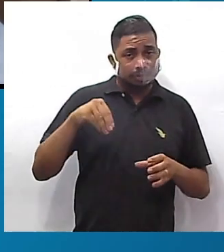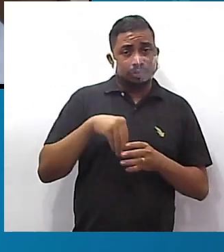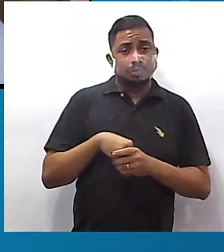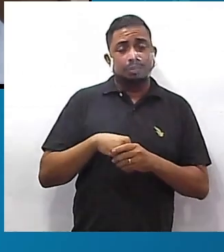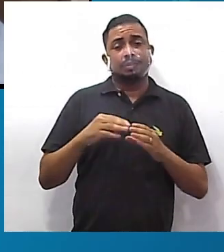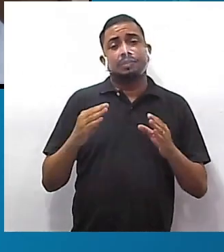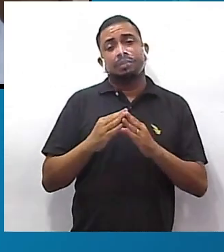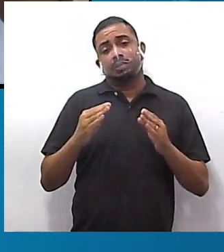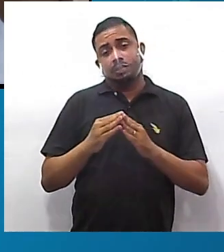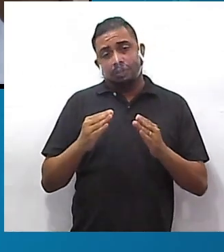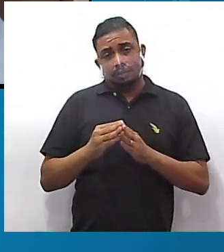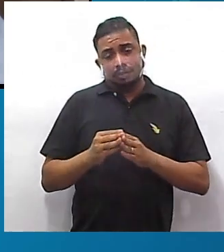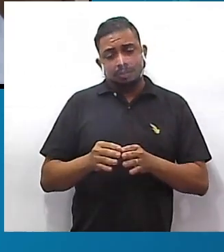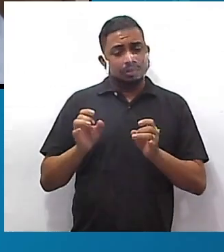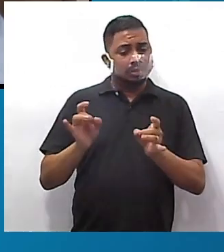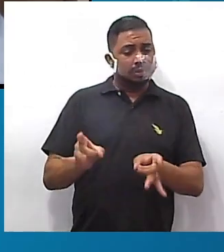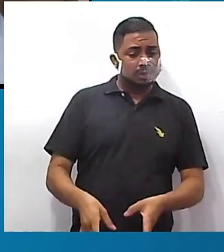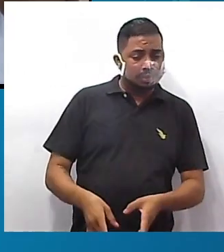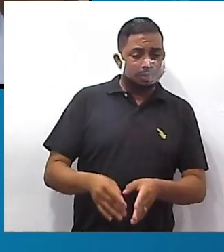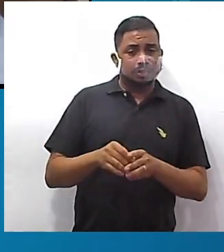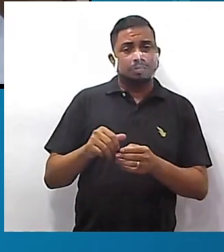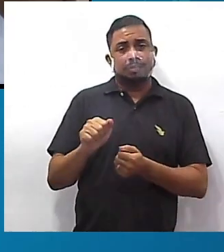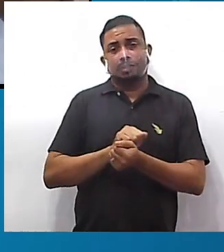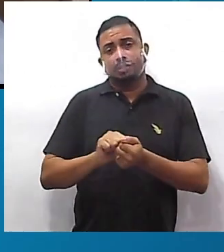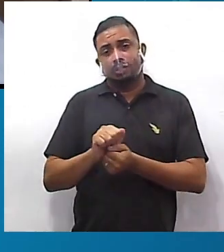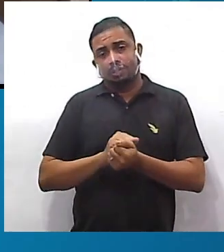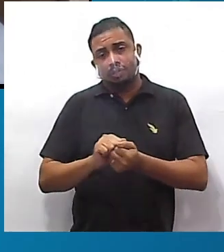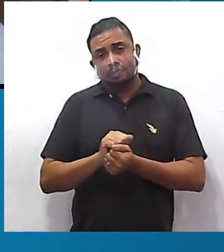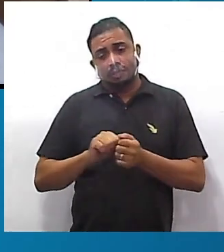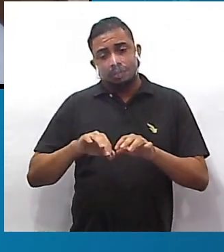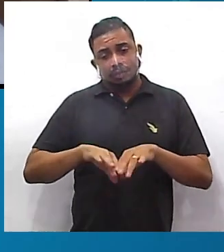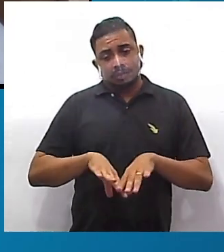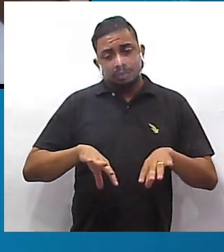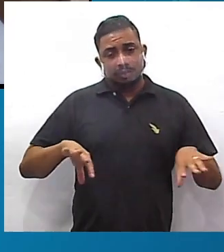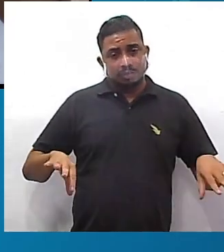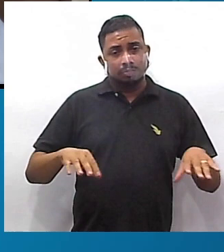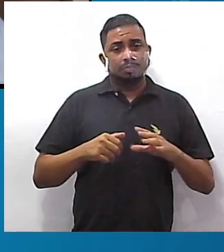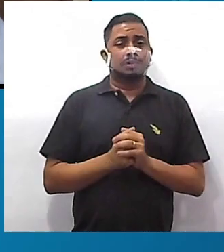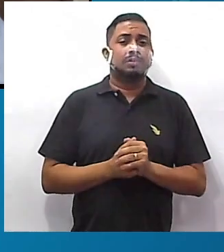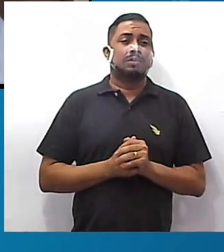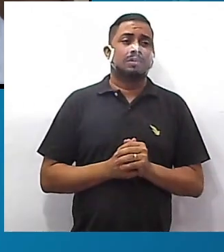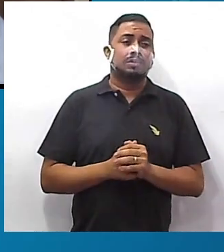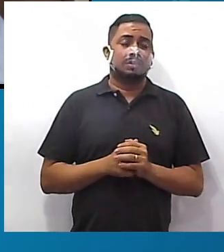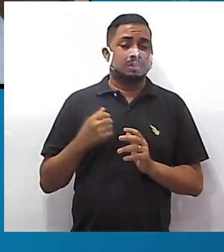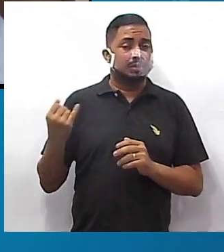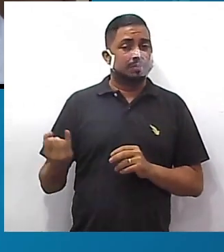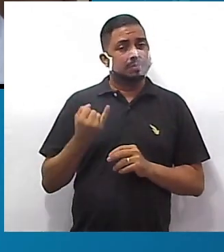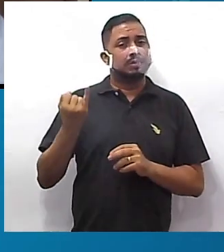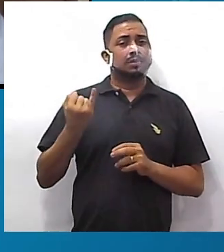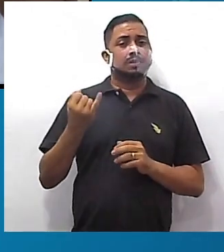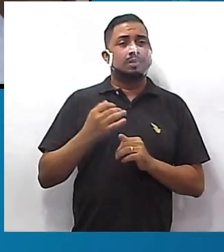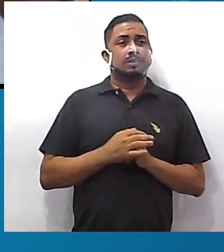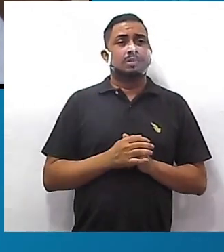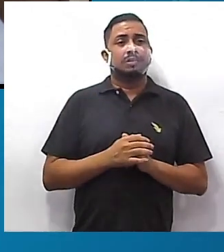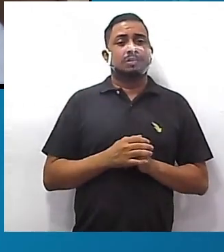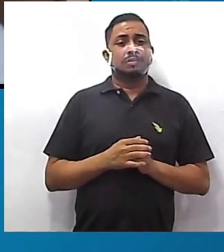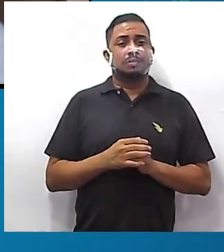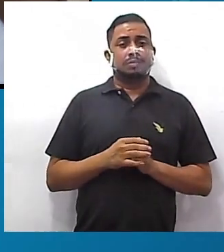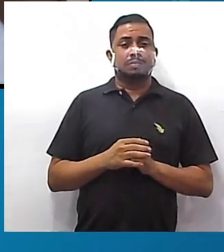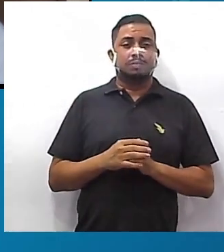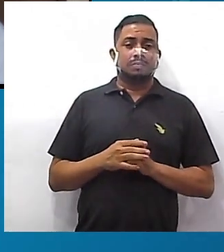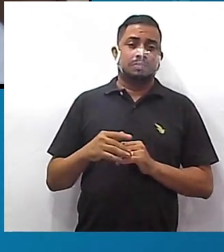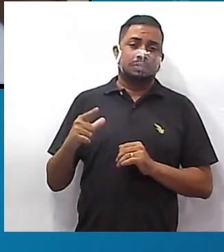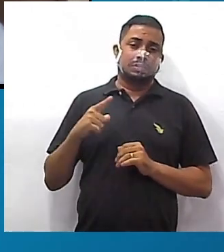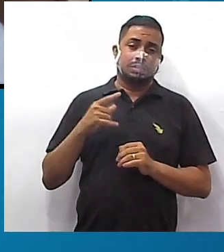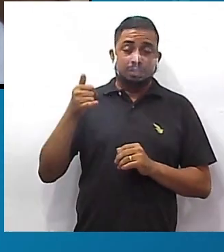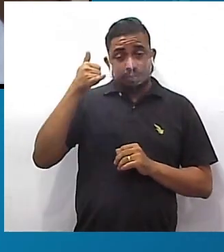casa. Deixa ela para ser lavada separadamente. Tá? Isso é muito importante para a gente evitar